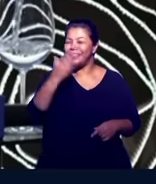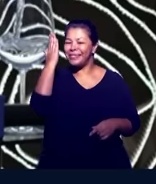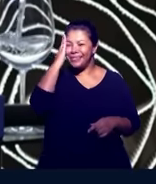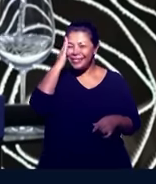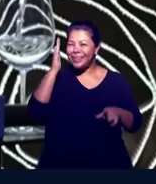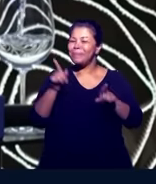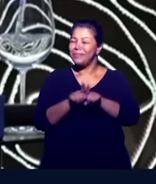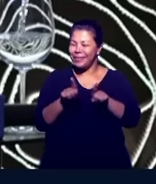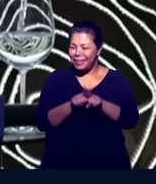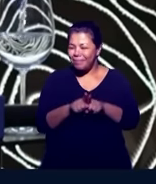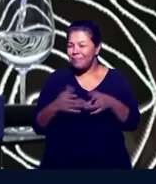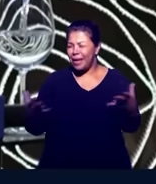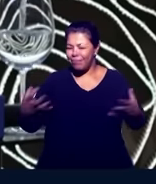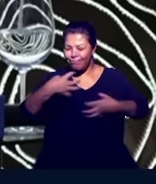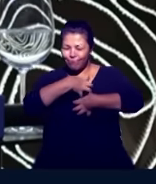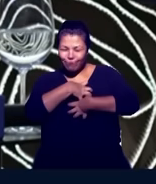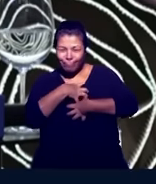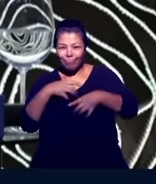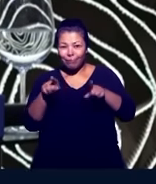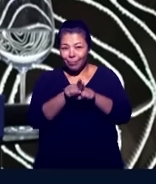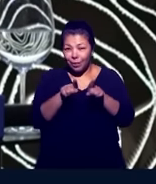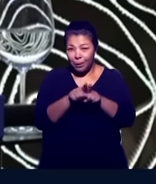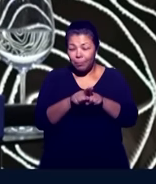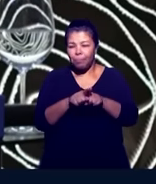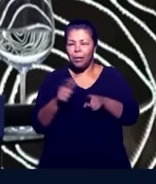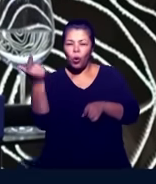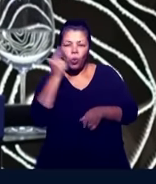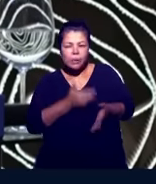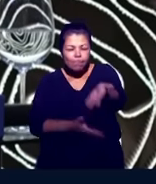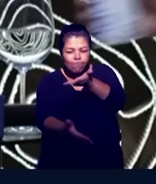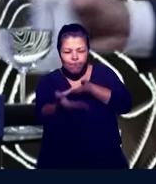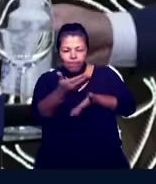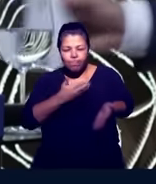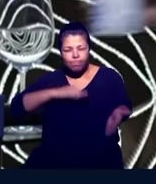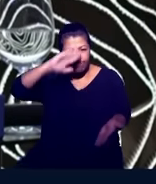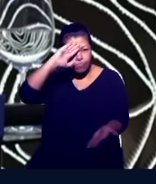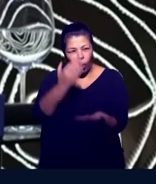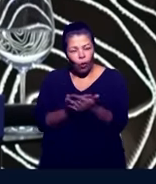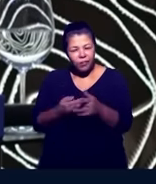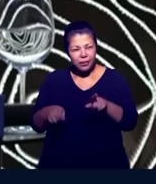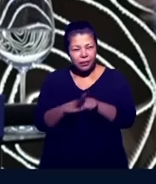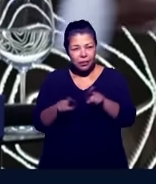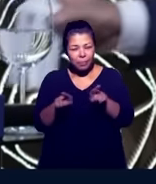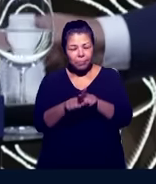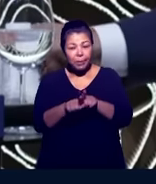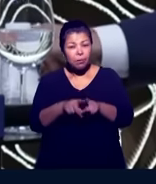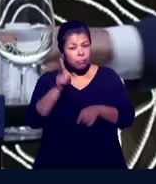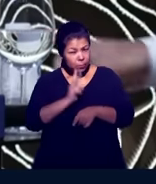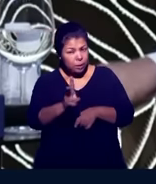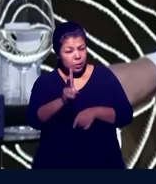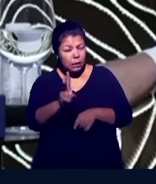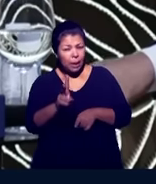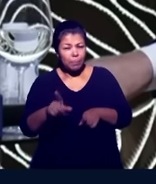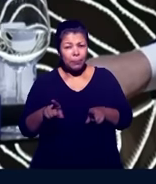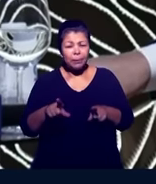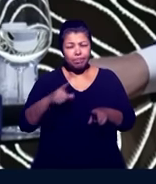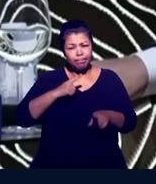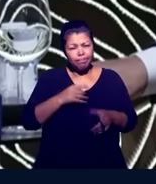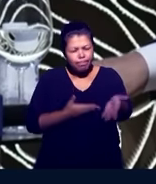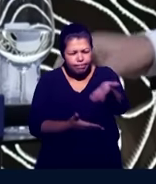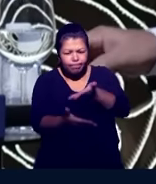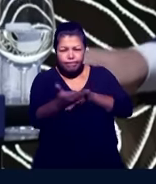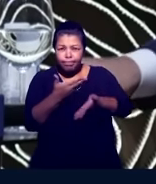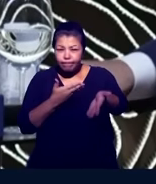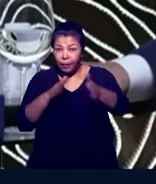perceberem e construirem uma relação de confiança a relação mediada é sempre uma relação um pouco truncada